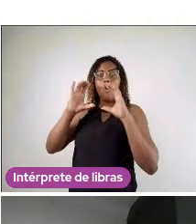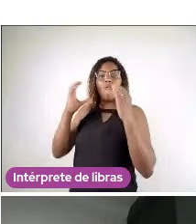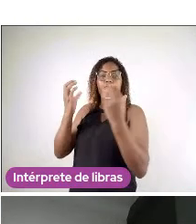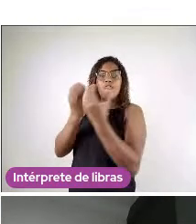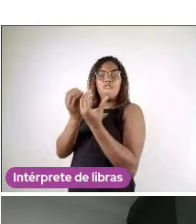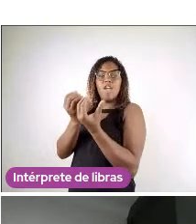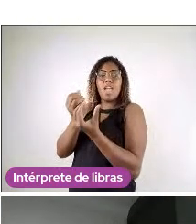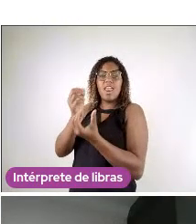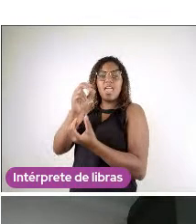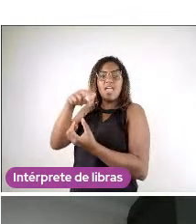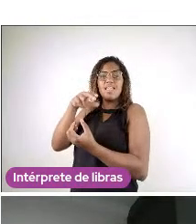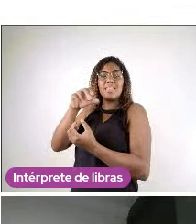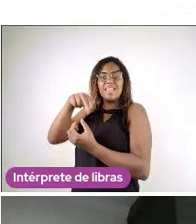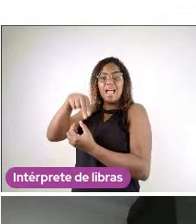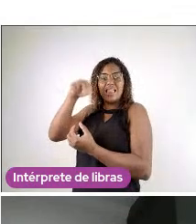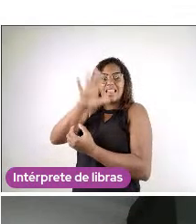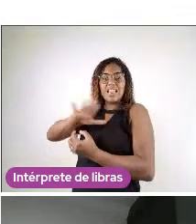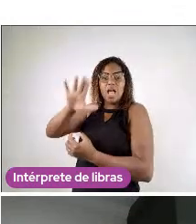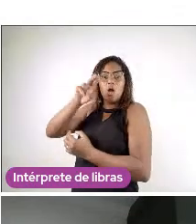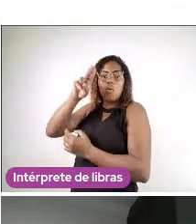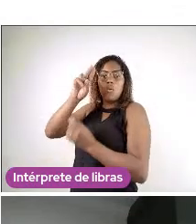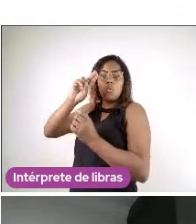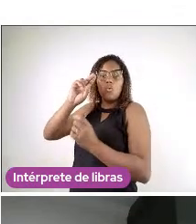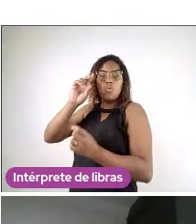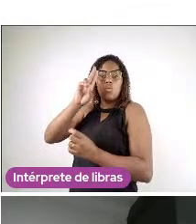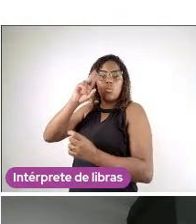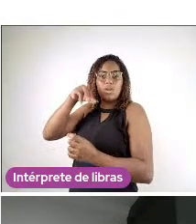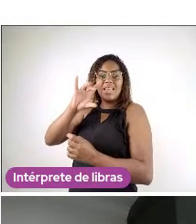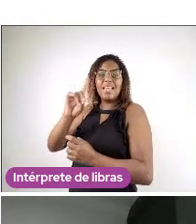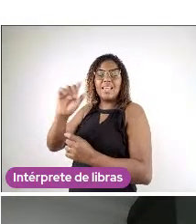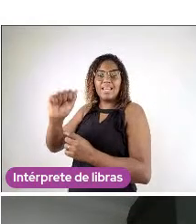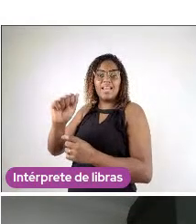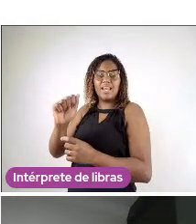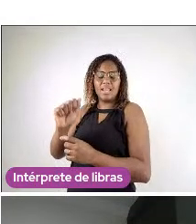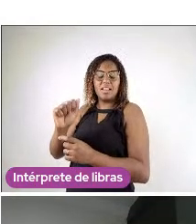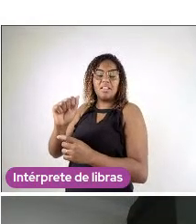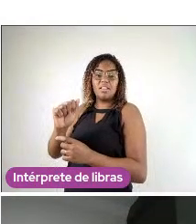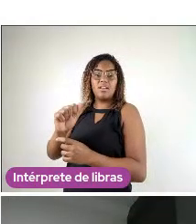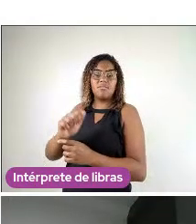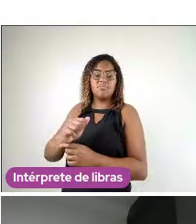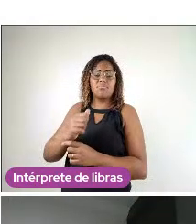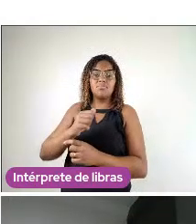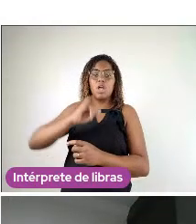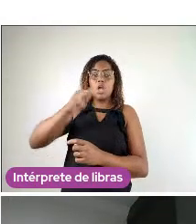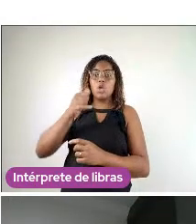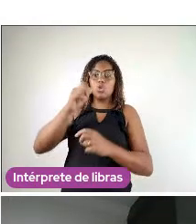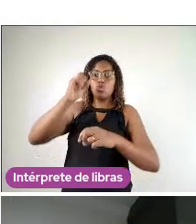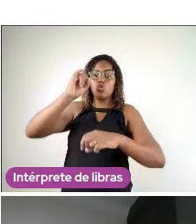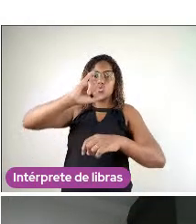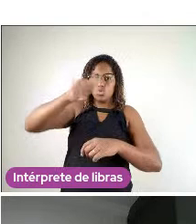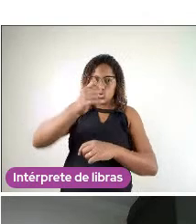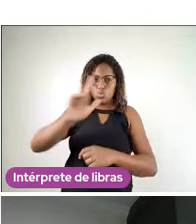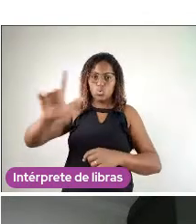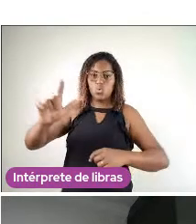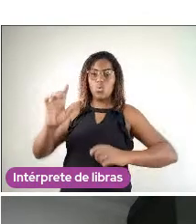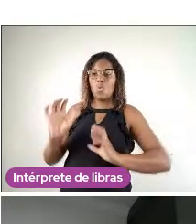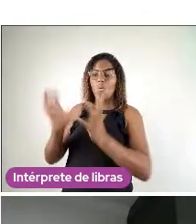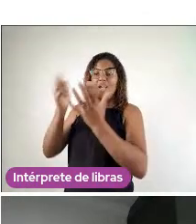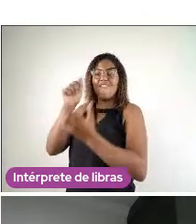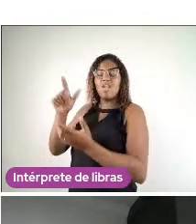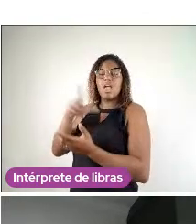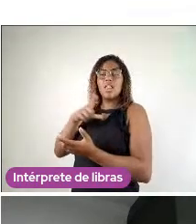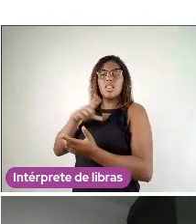Unidas para o Oceano em Lisboa, que foi de 27 de junho a 1º de julho. Nesse evento, houve ali